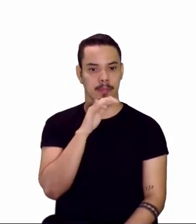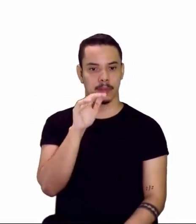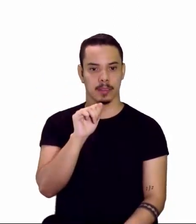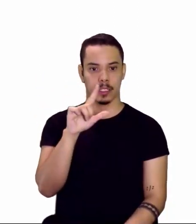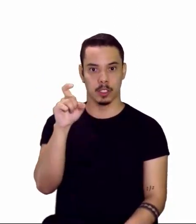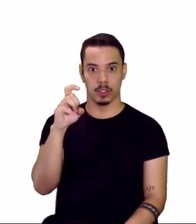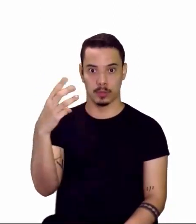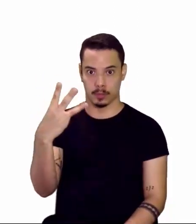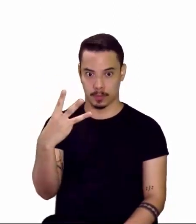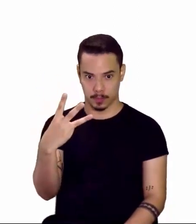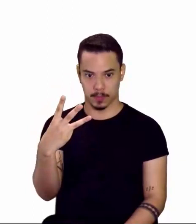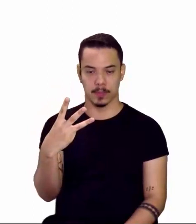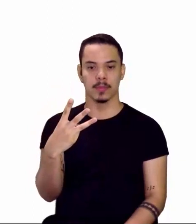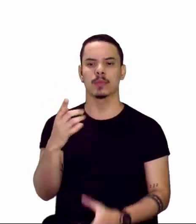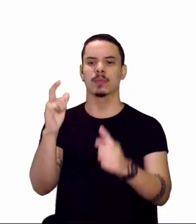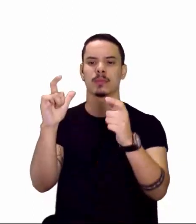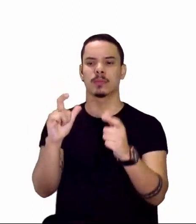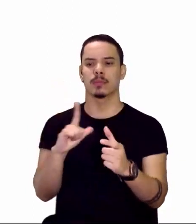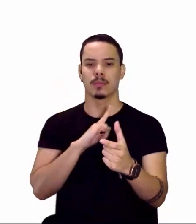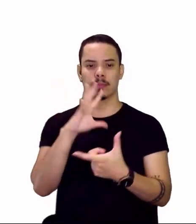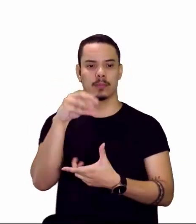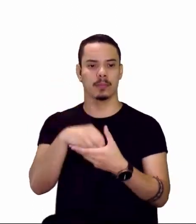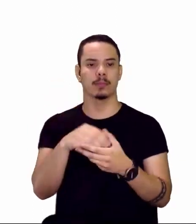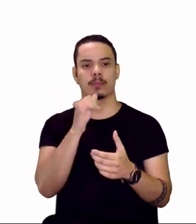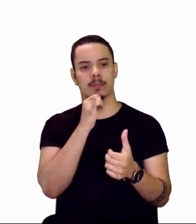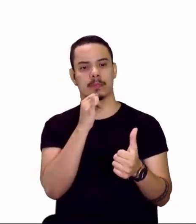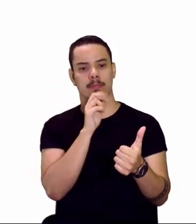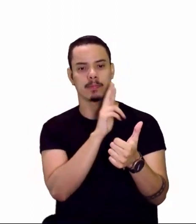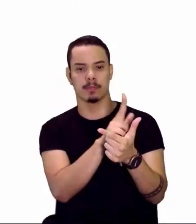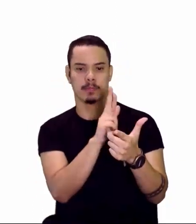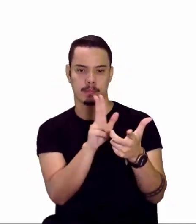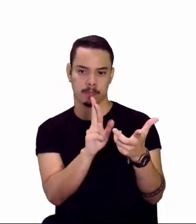AlX3, onde são exemplos de contração do